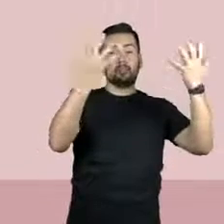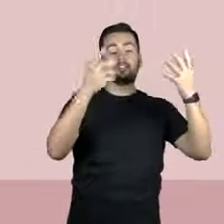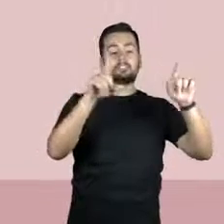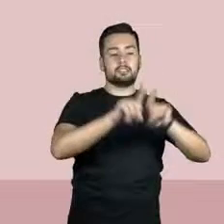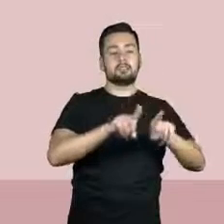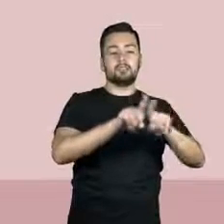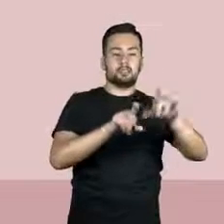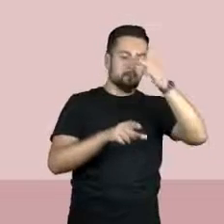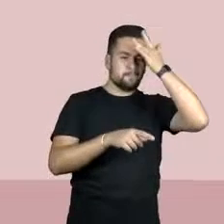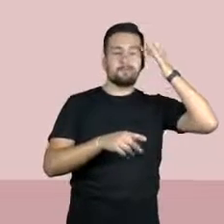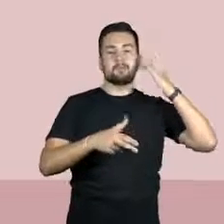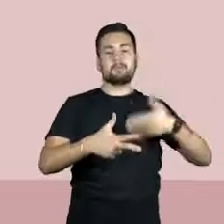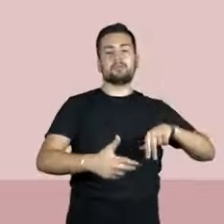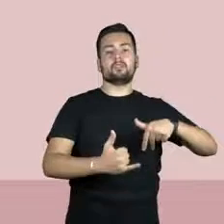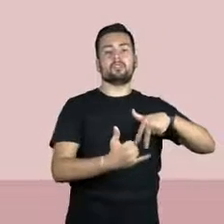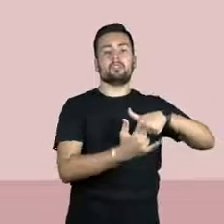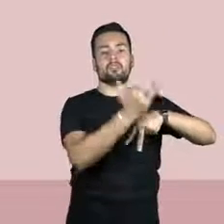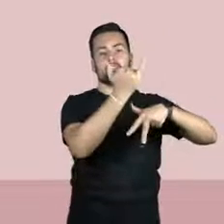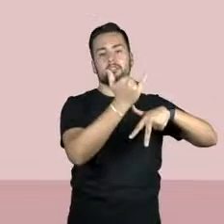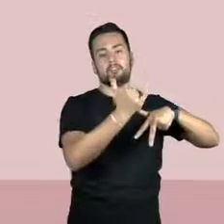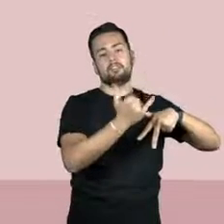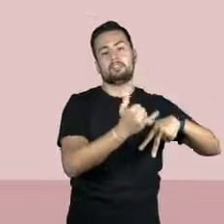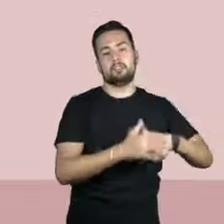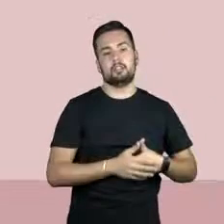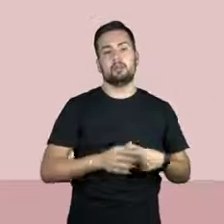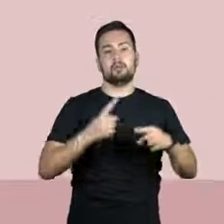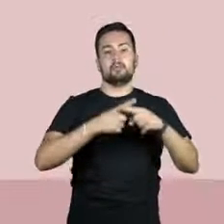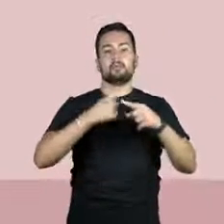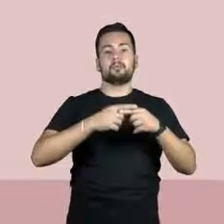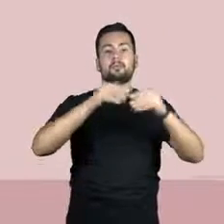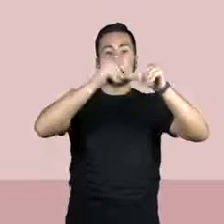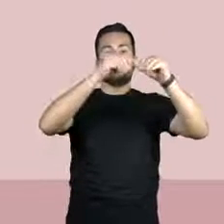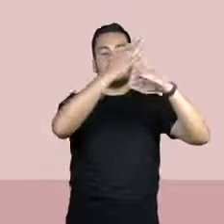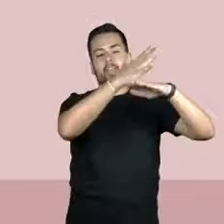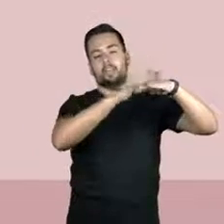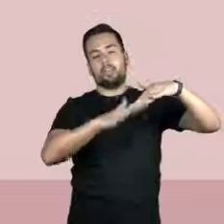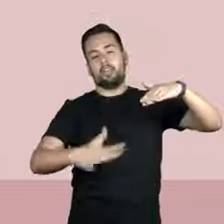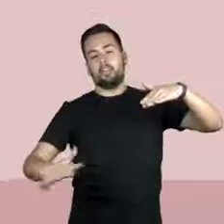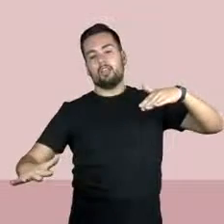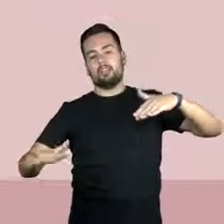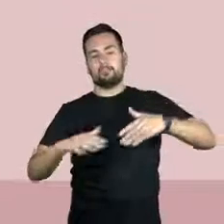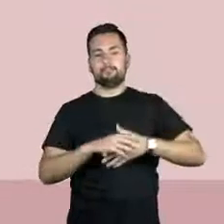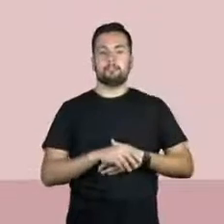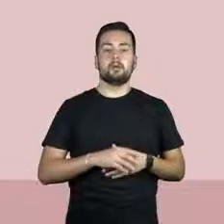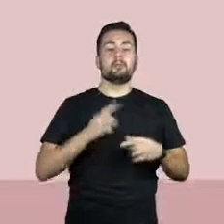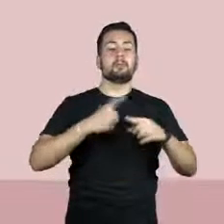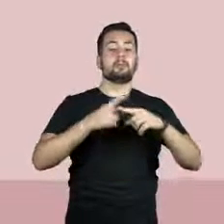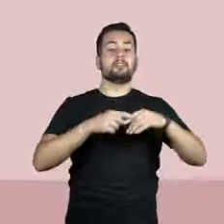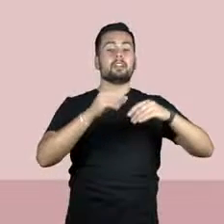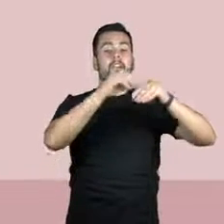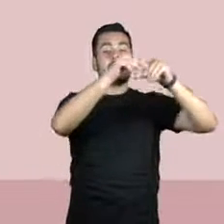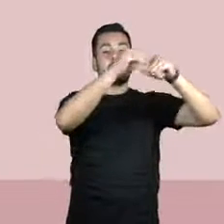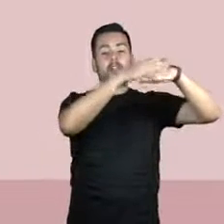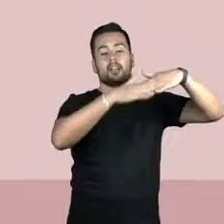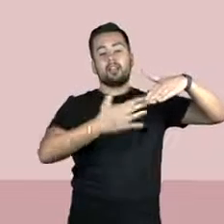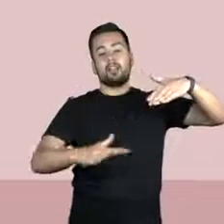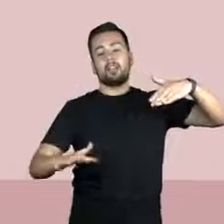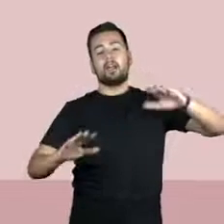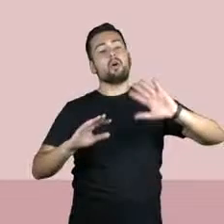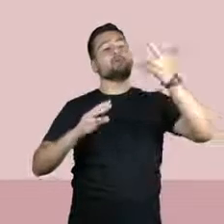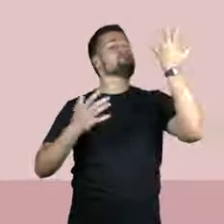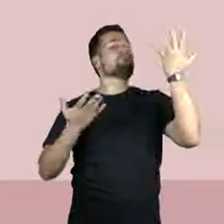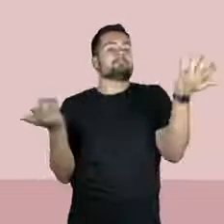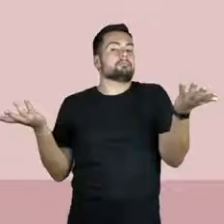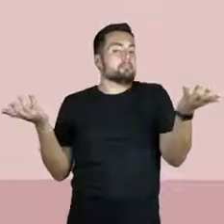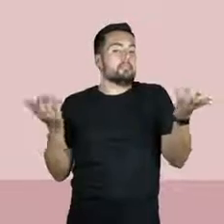afetado por consequências do deslizamento de terra. Tá? Por que os deslizamentos de terra ocorrem e por que eles